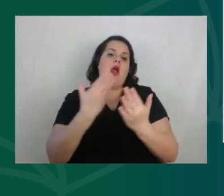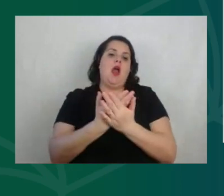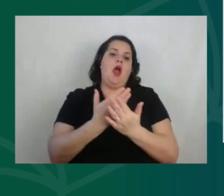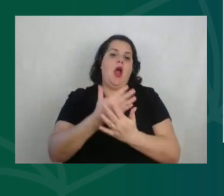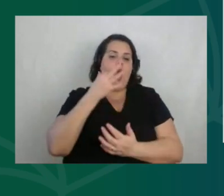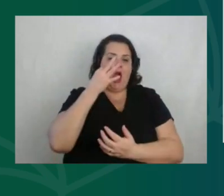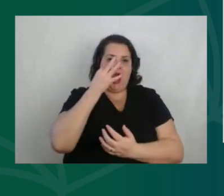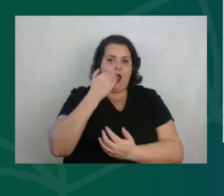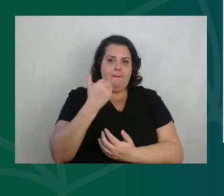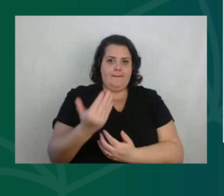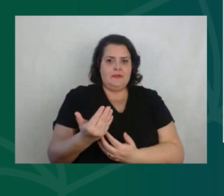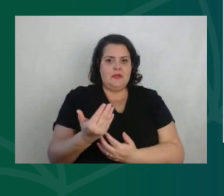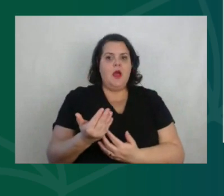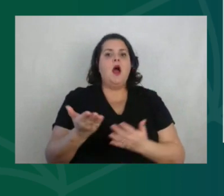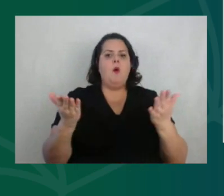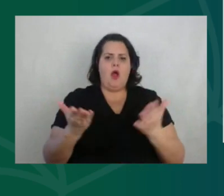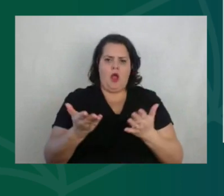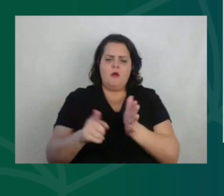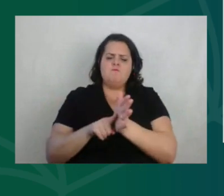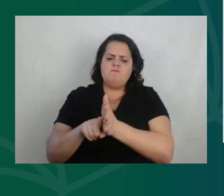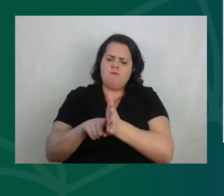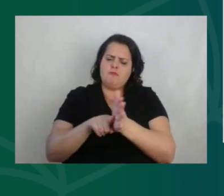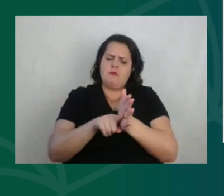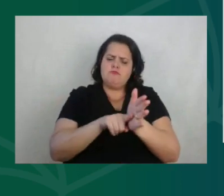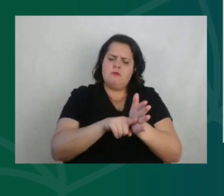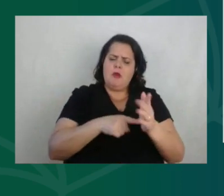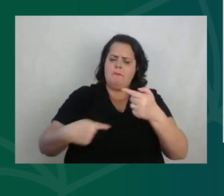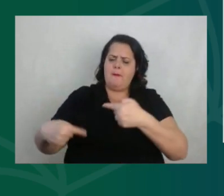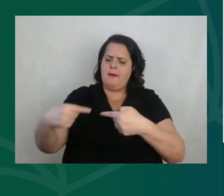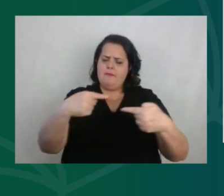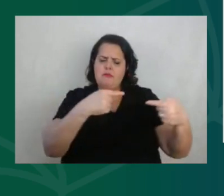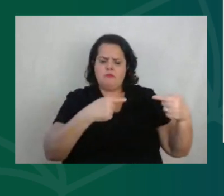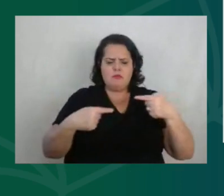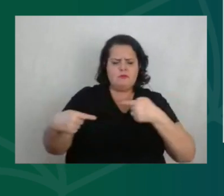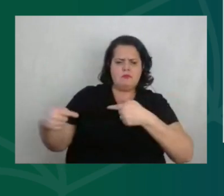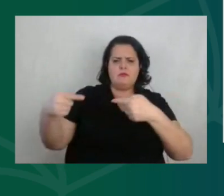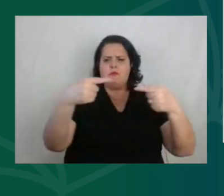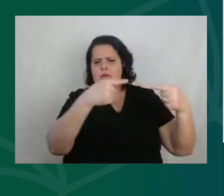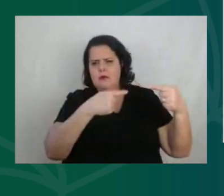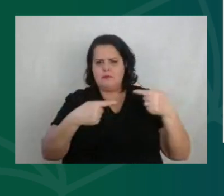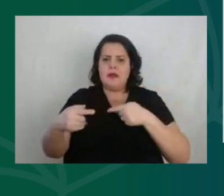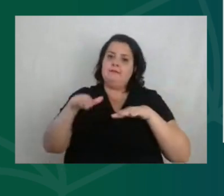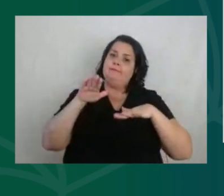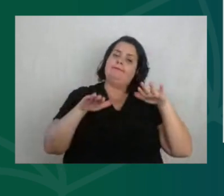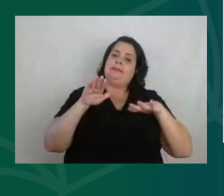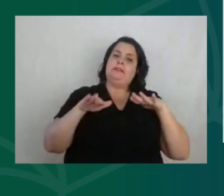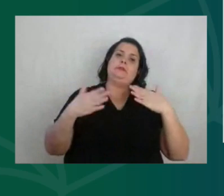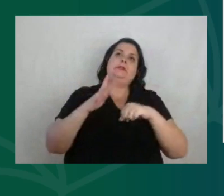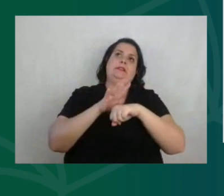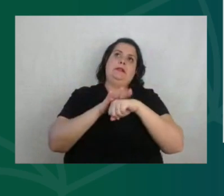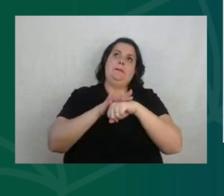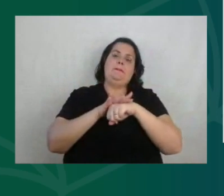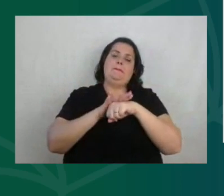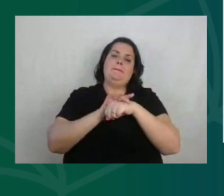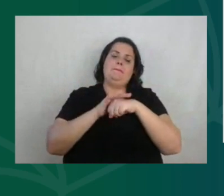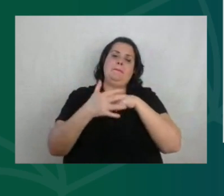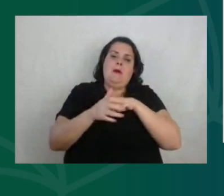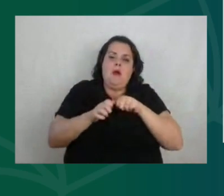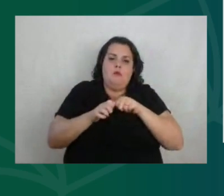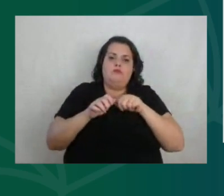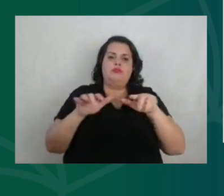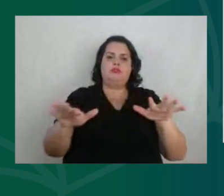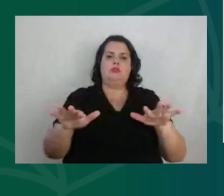questão que está sendo muito discutido, né? E óbvio que dependerá do cenário epidemiológico. Importante que a gente tenha conhecido